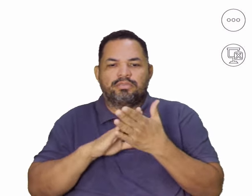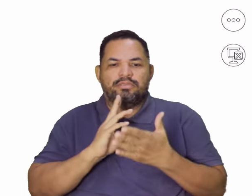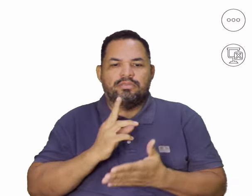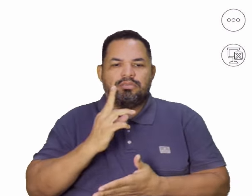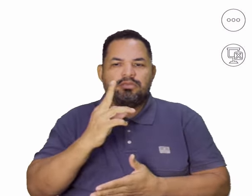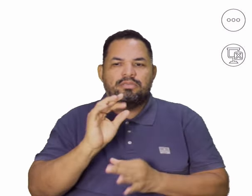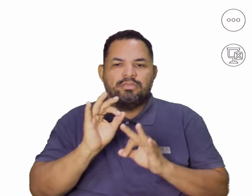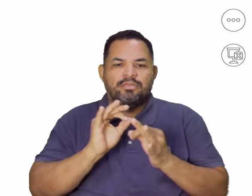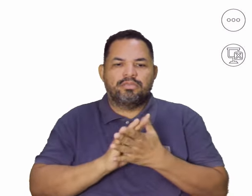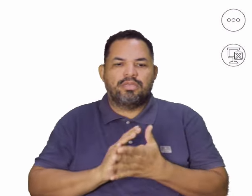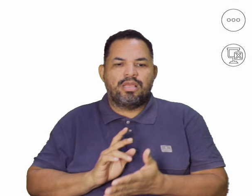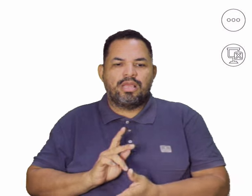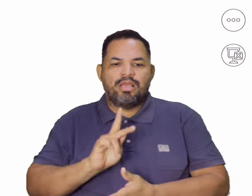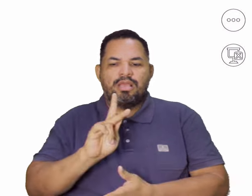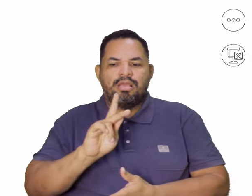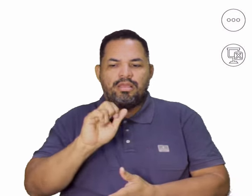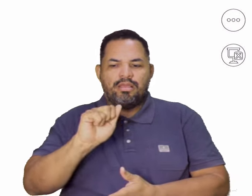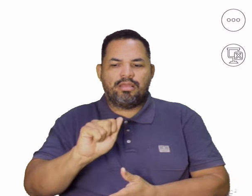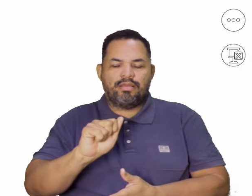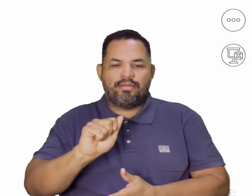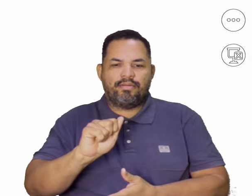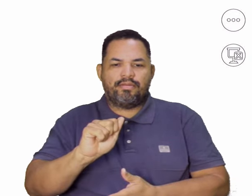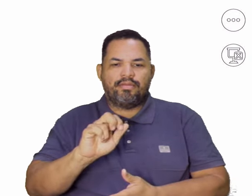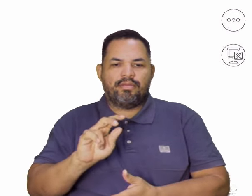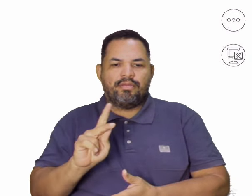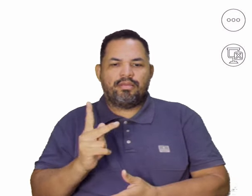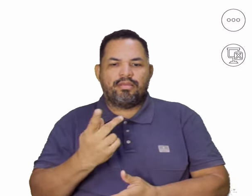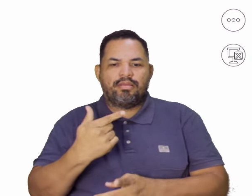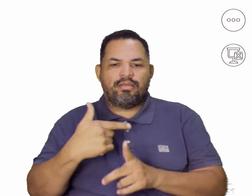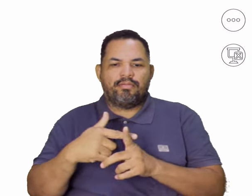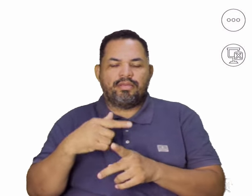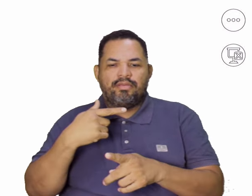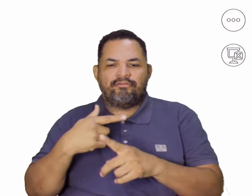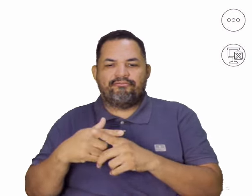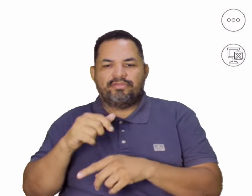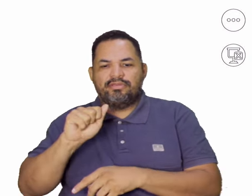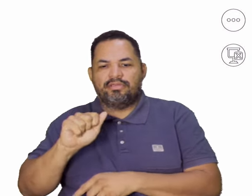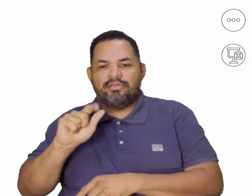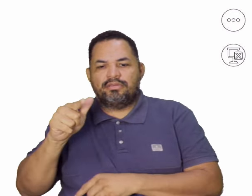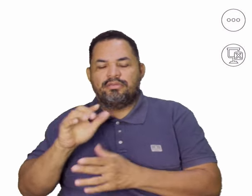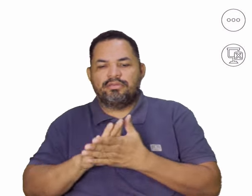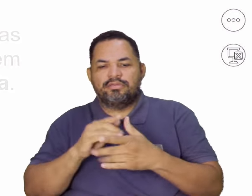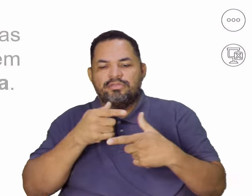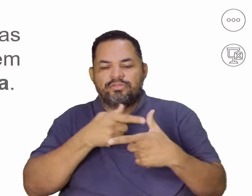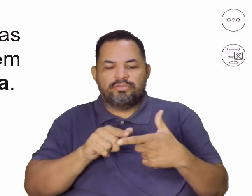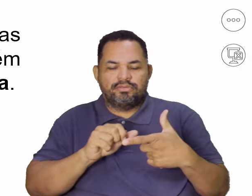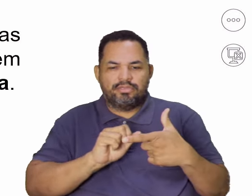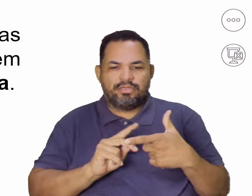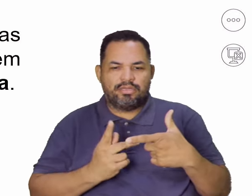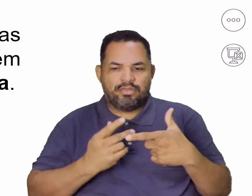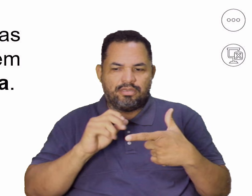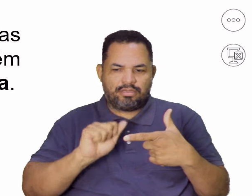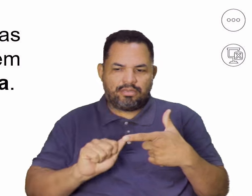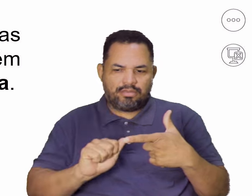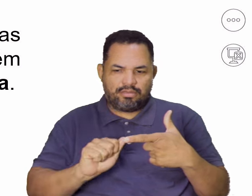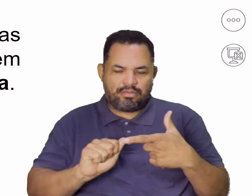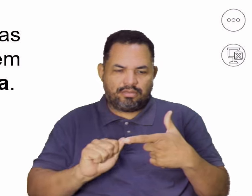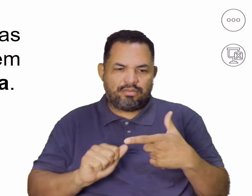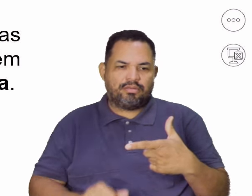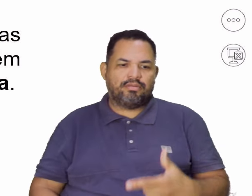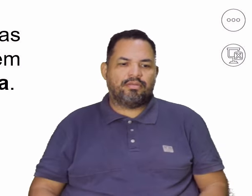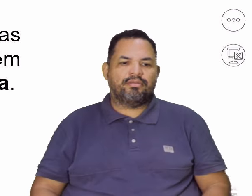constante k é exatamente o h mais vezes o âo dividido pela concentração do H do